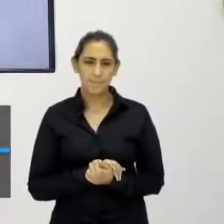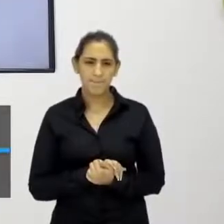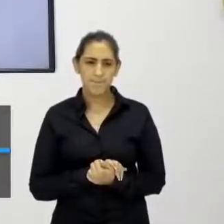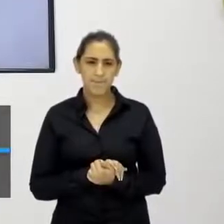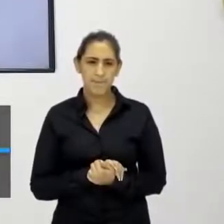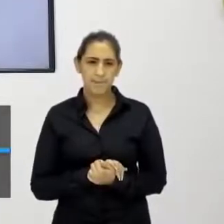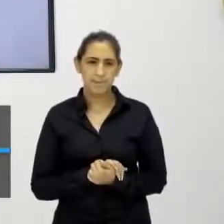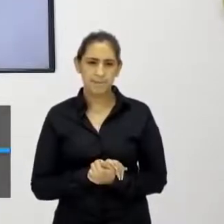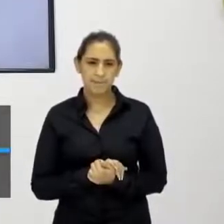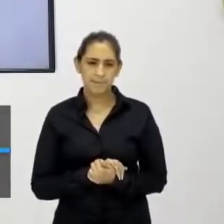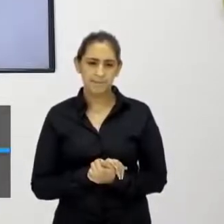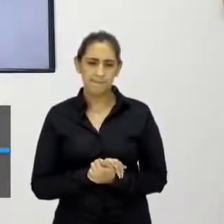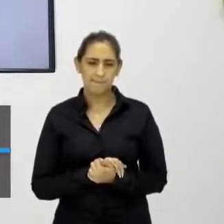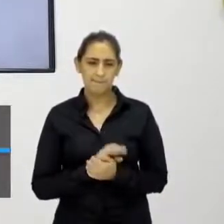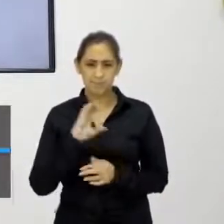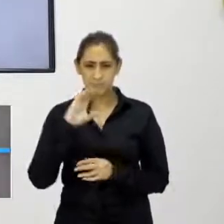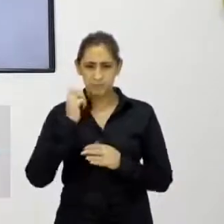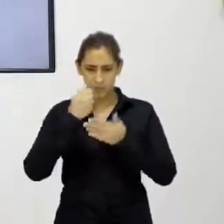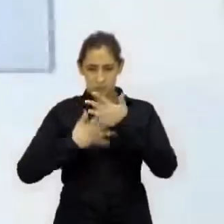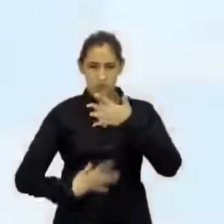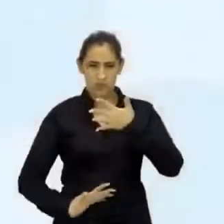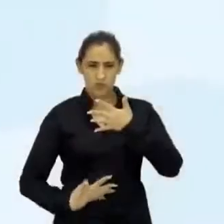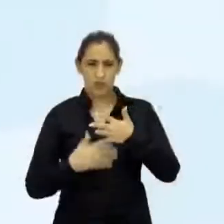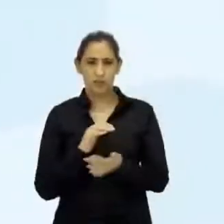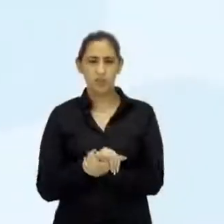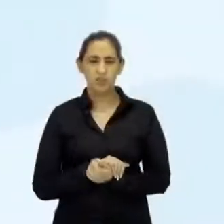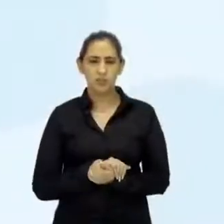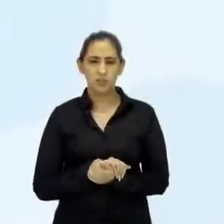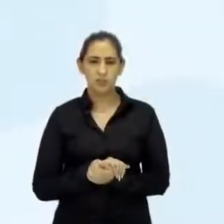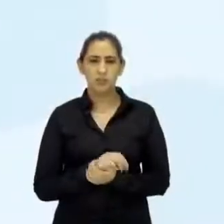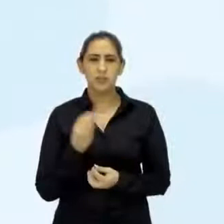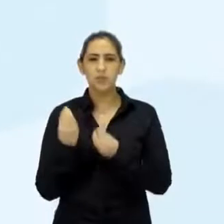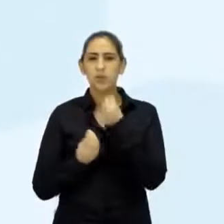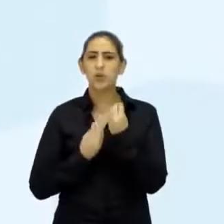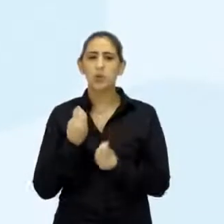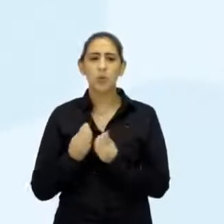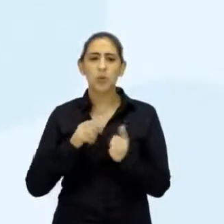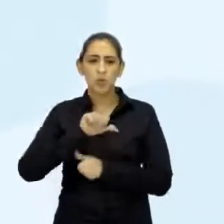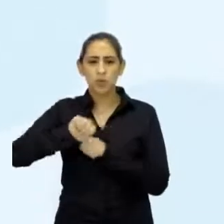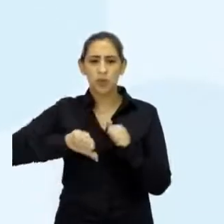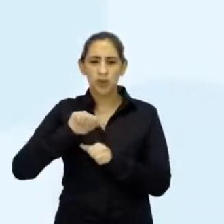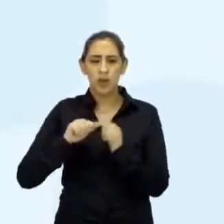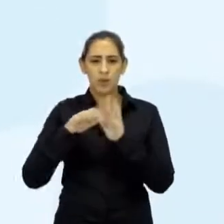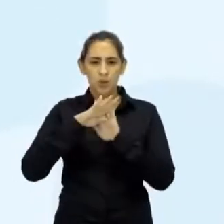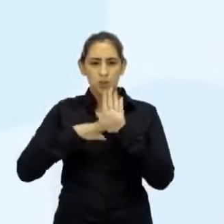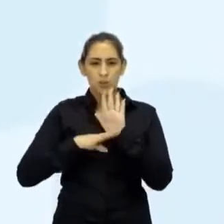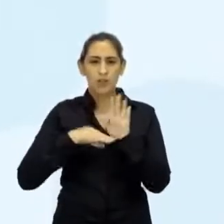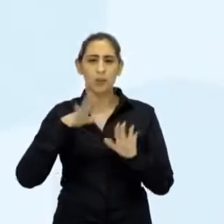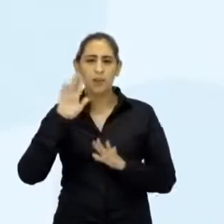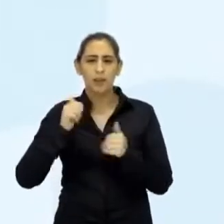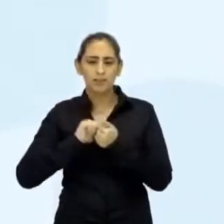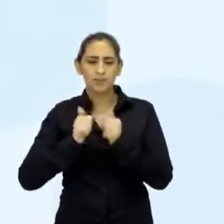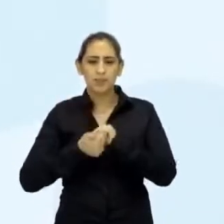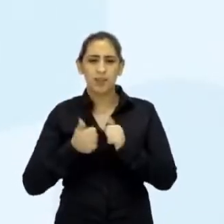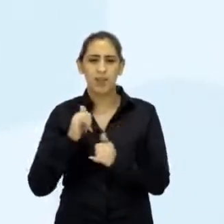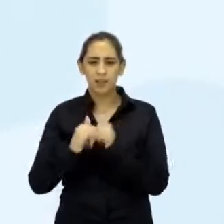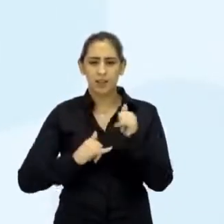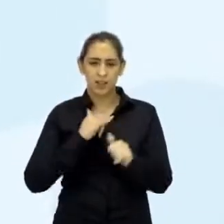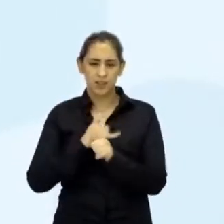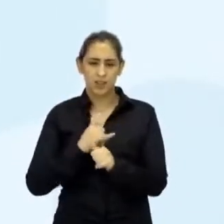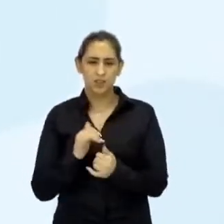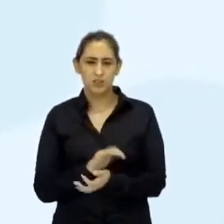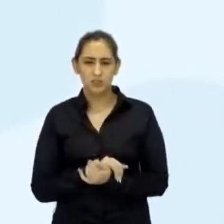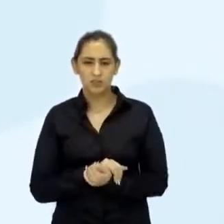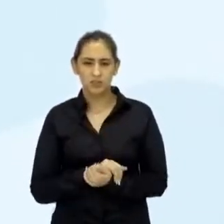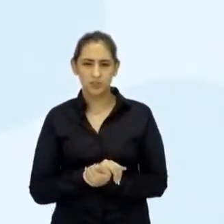gente discutir no chat, mas eu pergunto para vocês, está aqui a pergunta, olha, como tornar um texto mais acessível na internet? Isso aí para a gente retomar, já falamos sobre